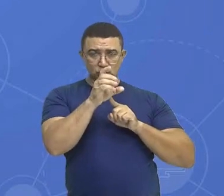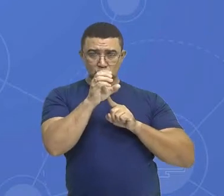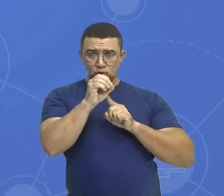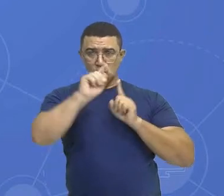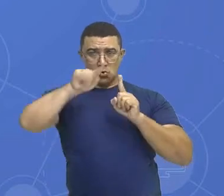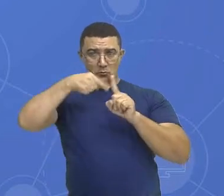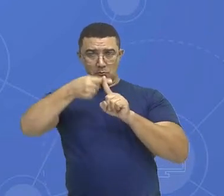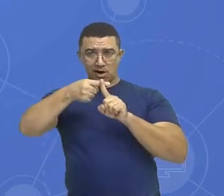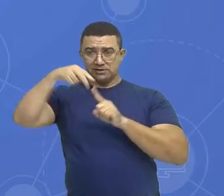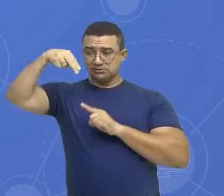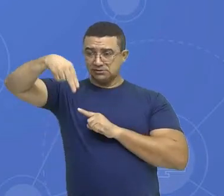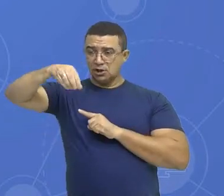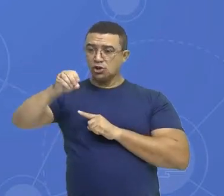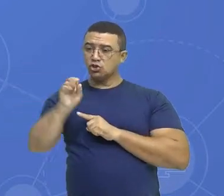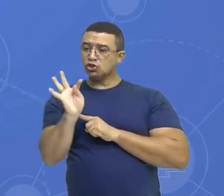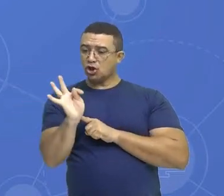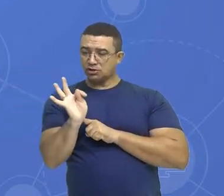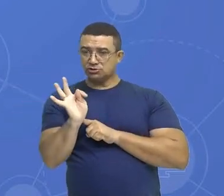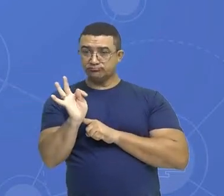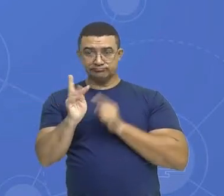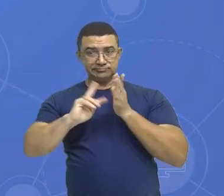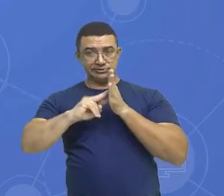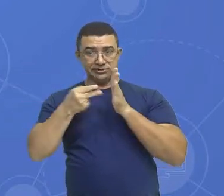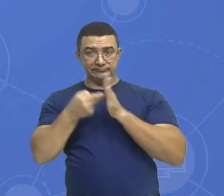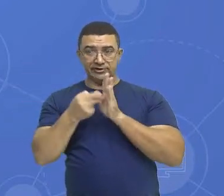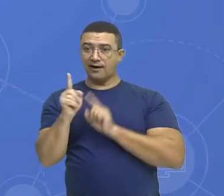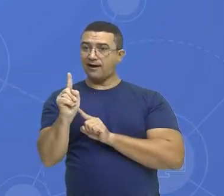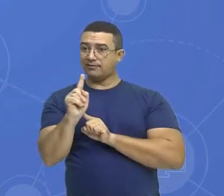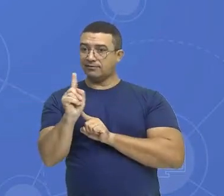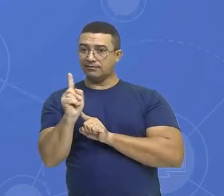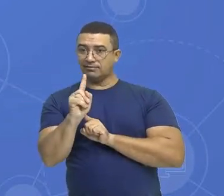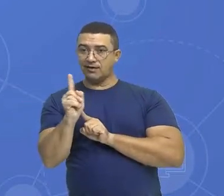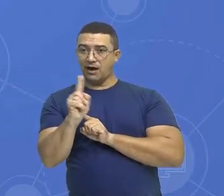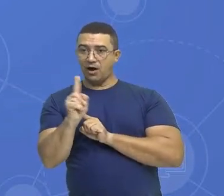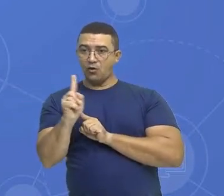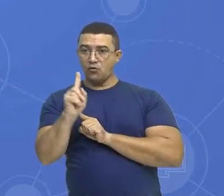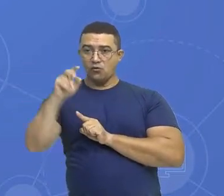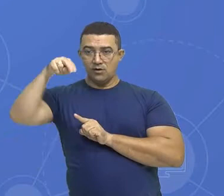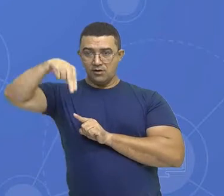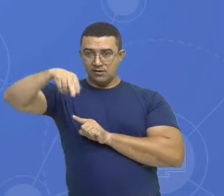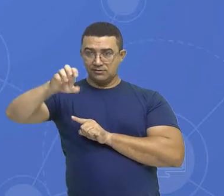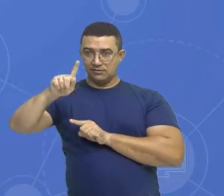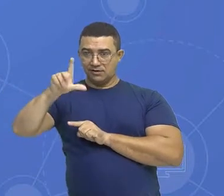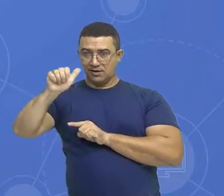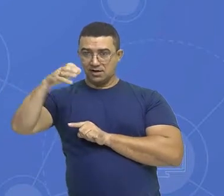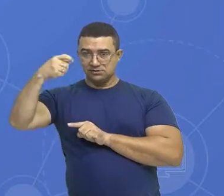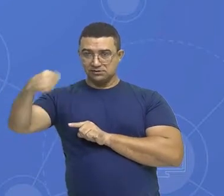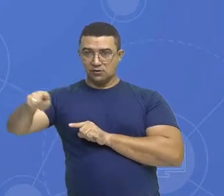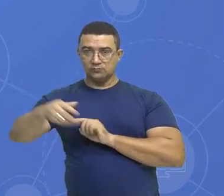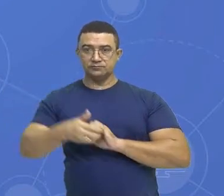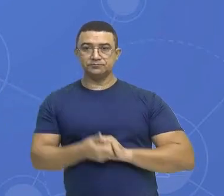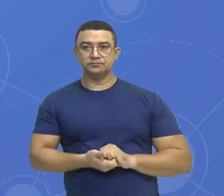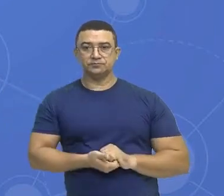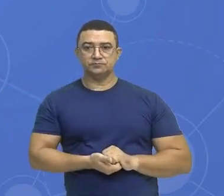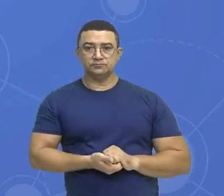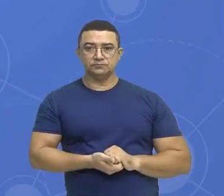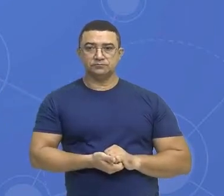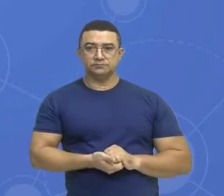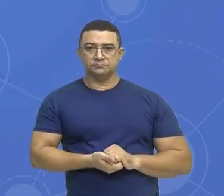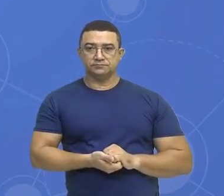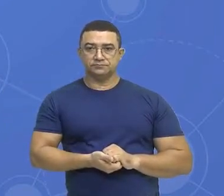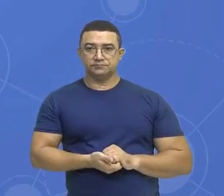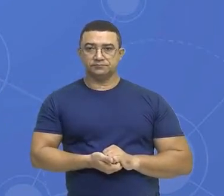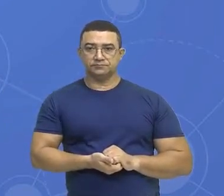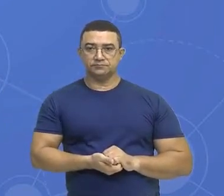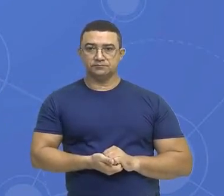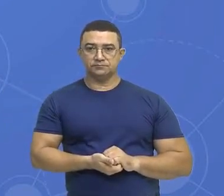de negação, o not. Vai ficar do not, ou então don't, que é a forma abreviada. Qualquer uma das duas opções